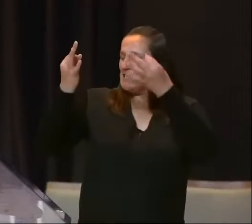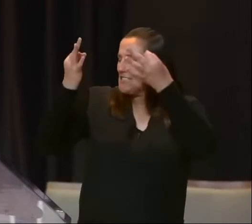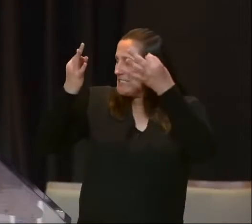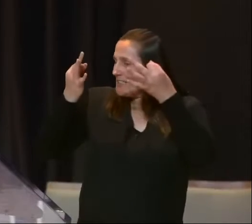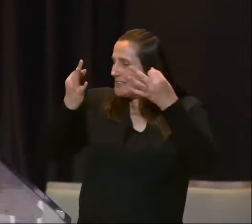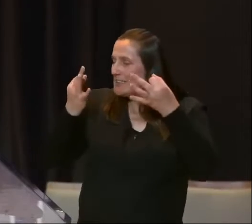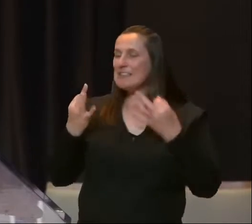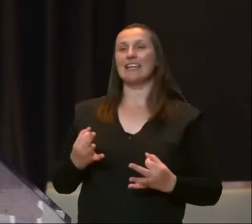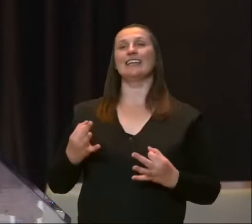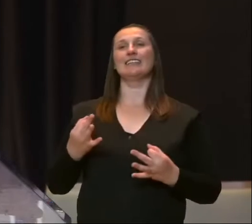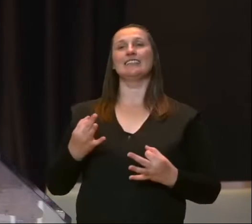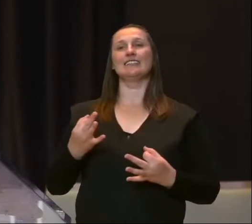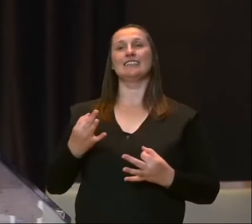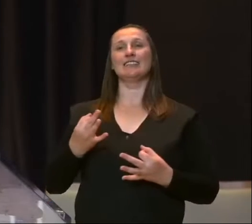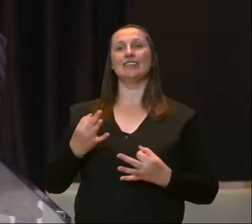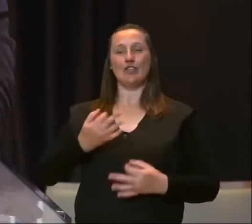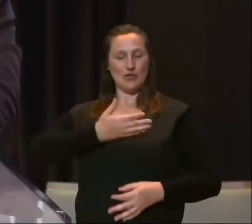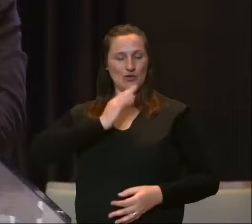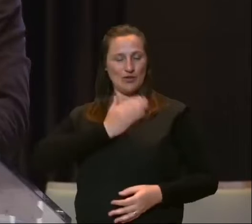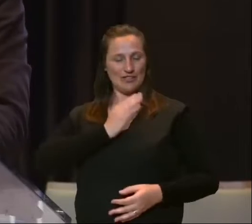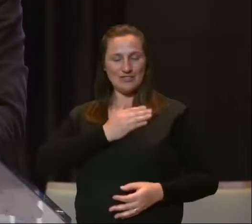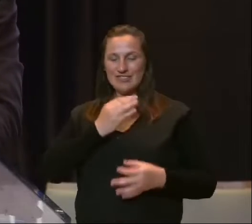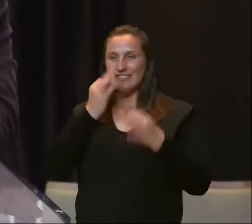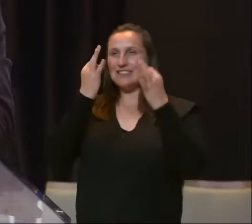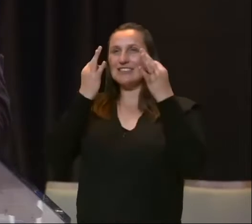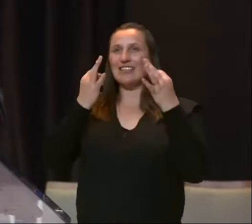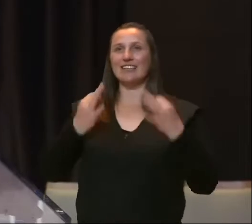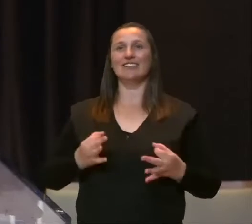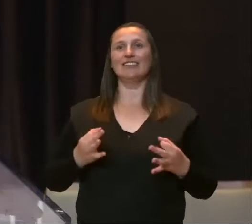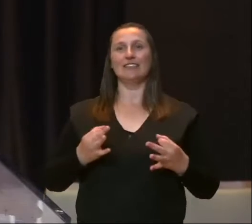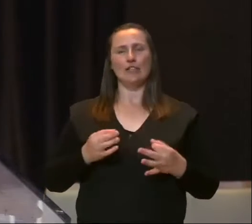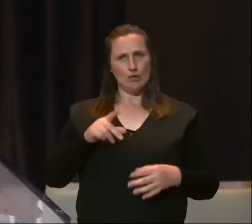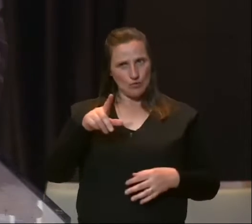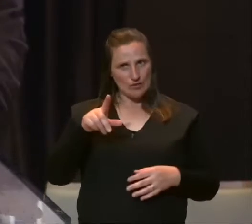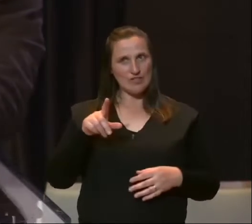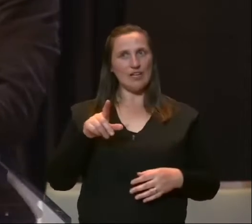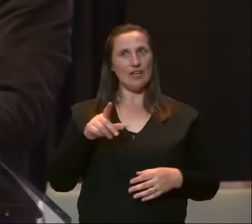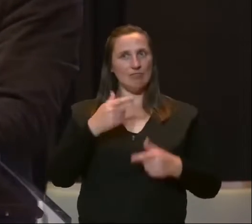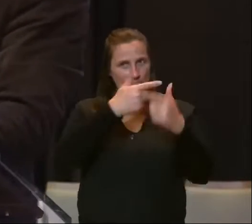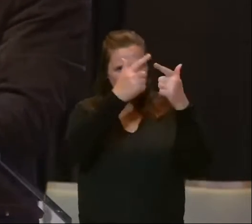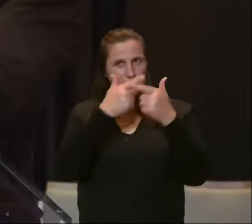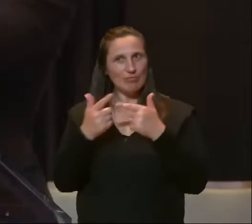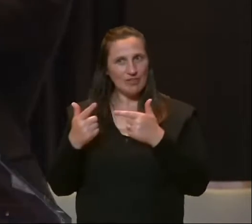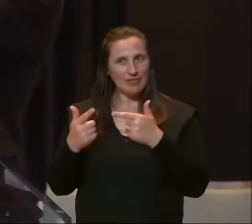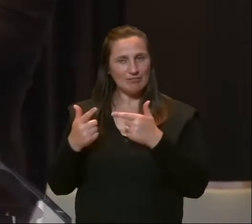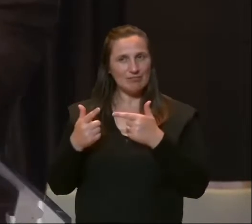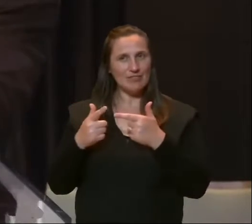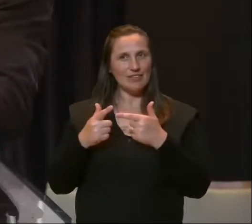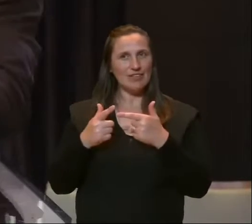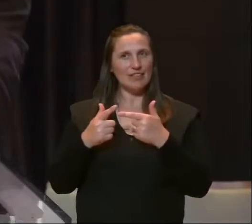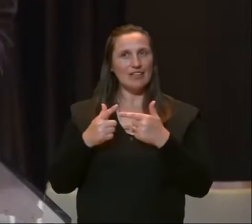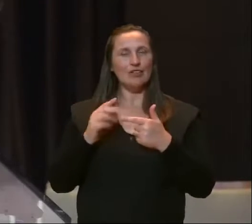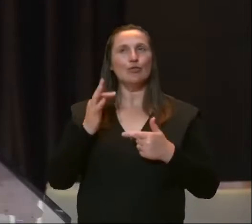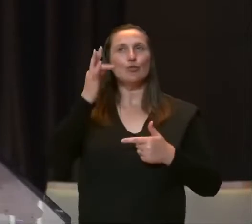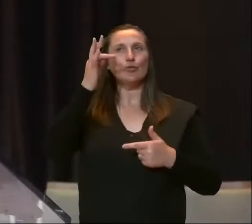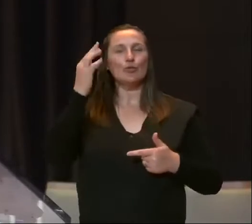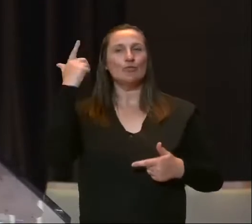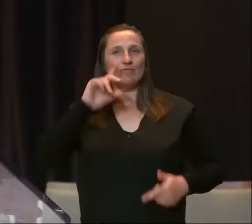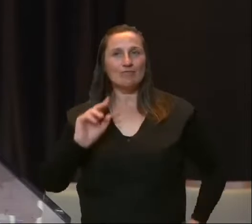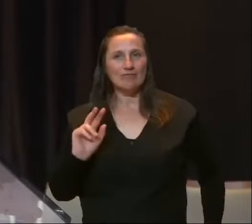é gerada no nosso coração. Sabe, você quer passar pelo vale e ser vitorioso?